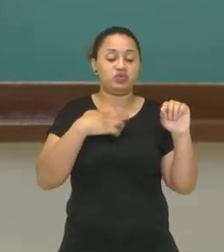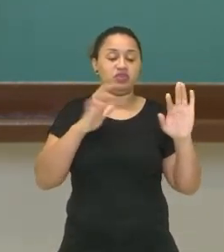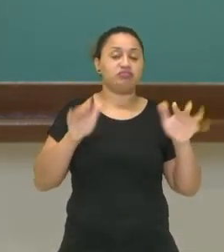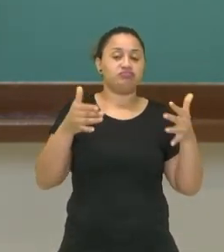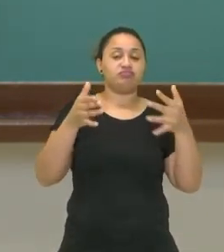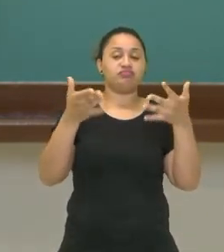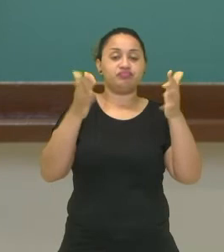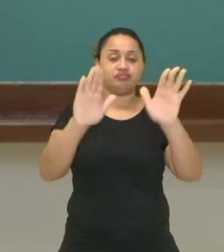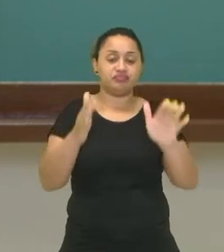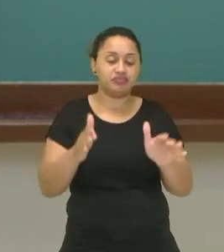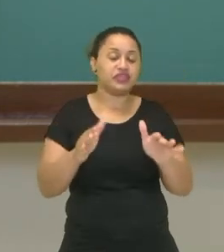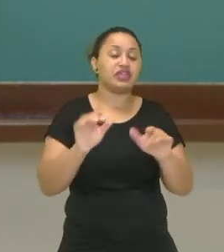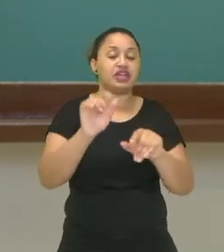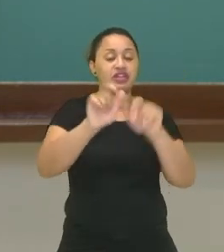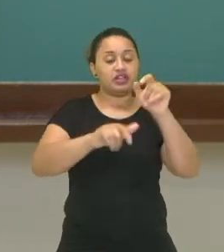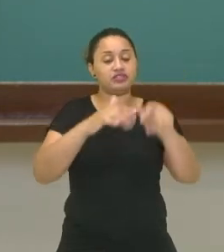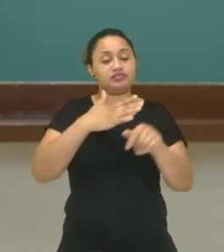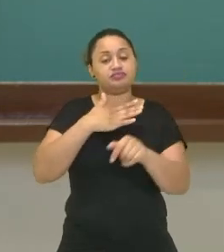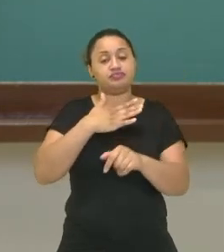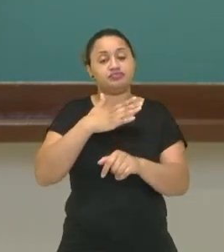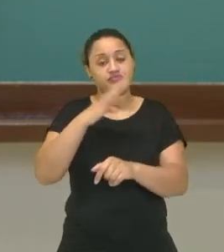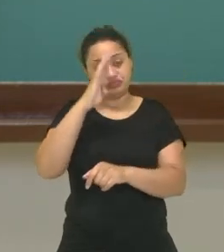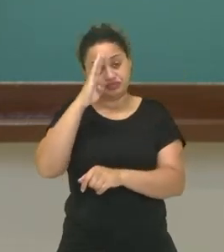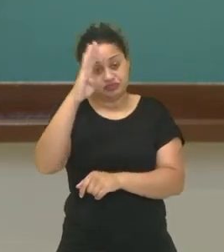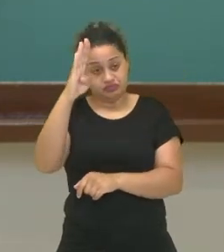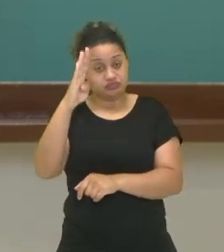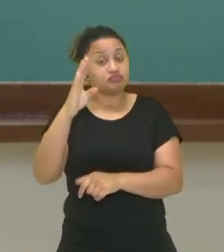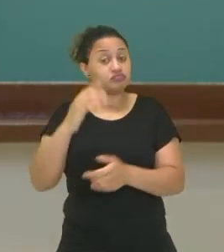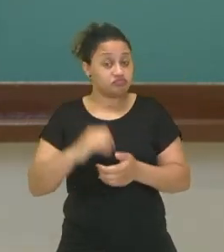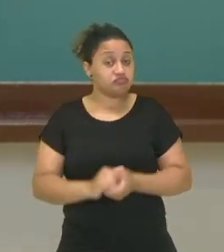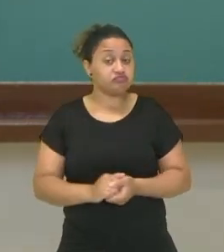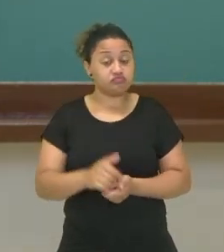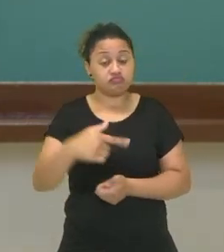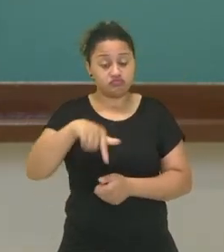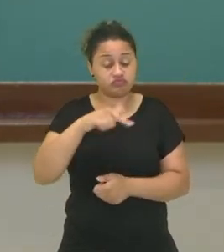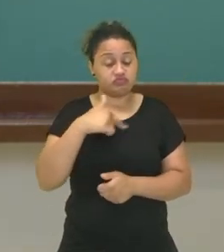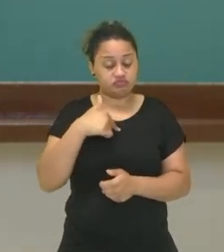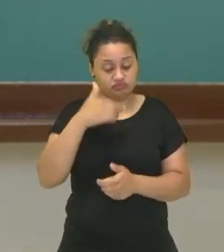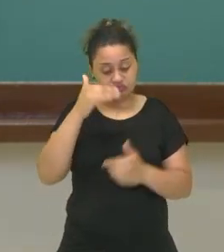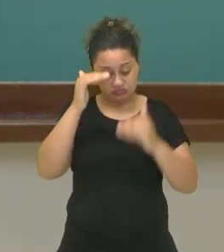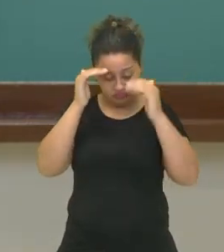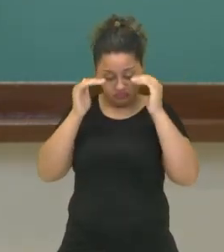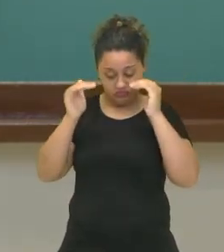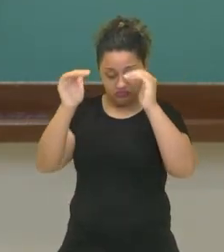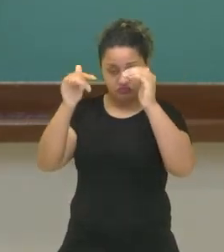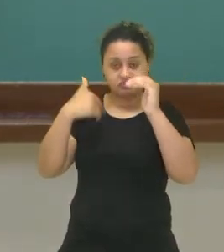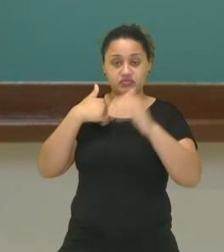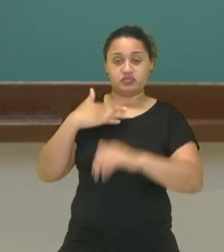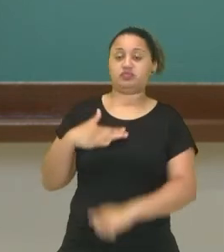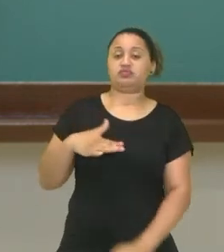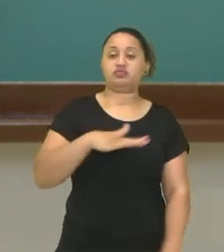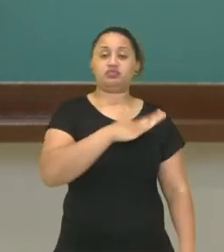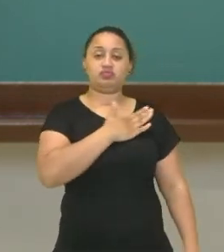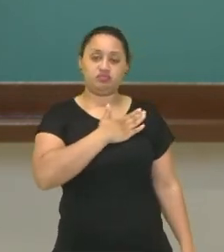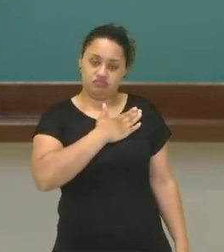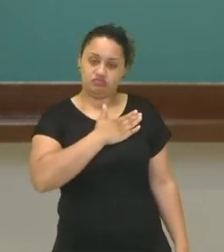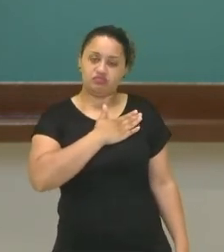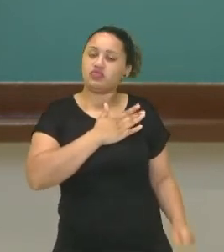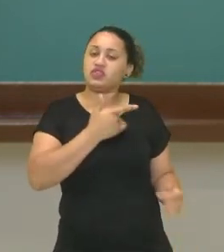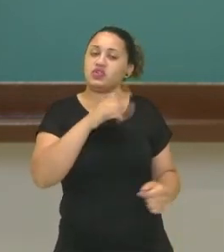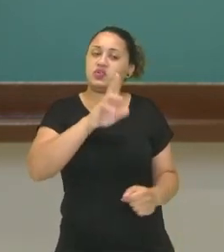moldar os seus soldados, para que os soldados servissem a pátria. E eles